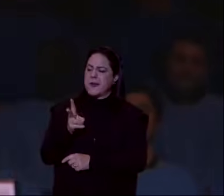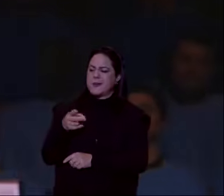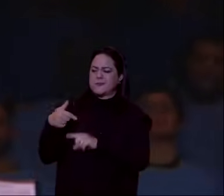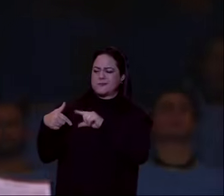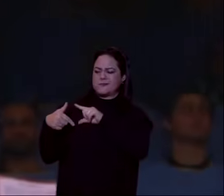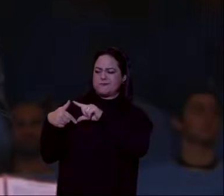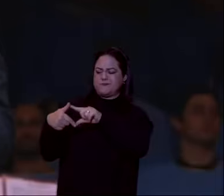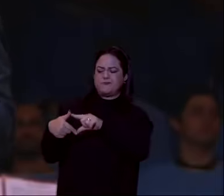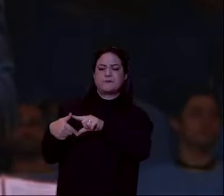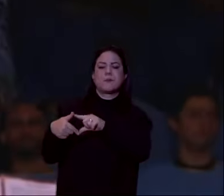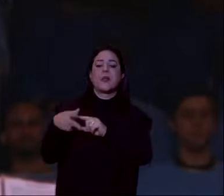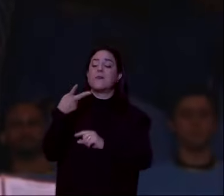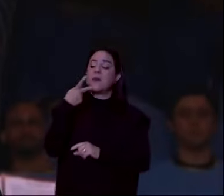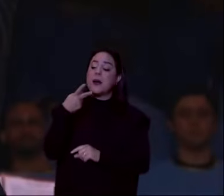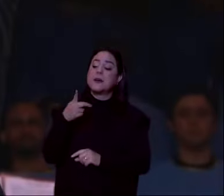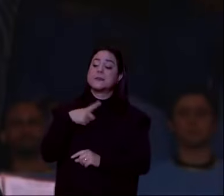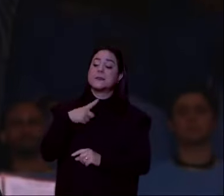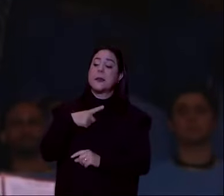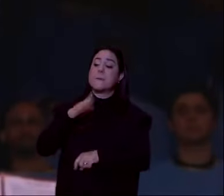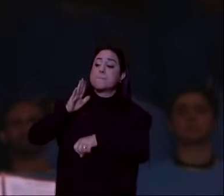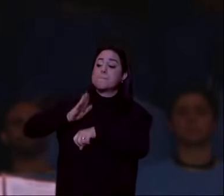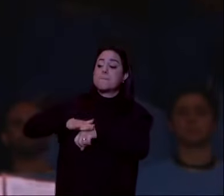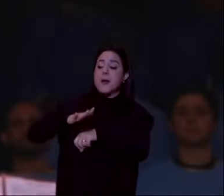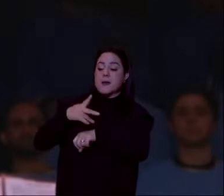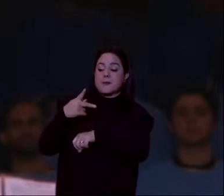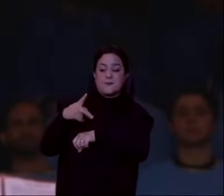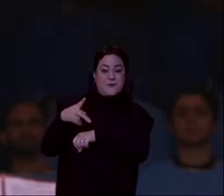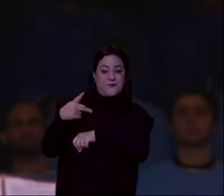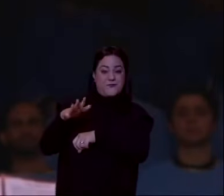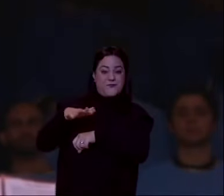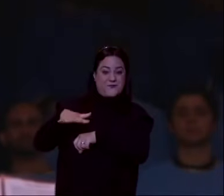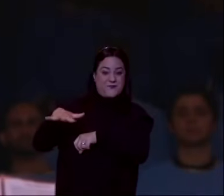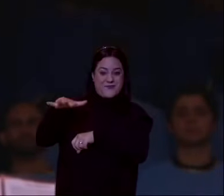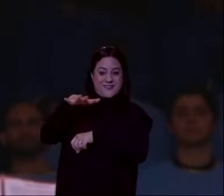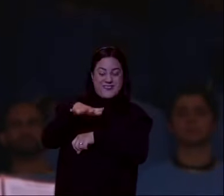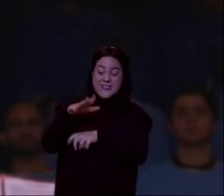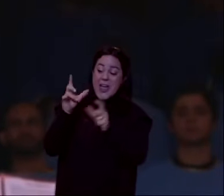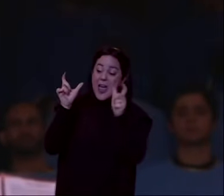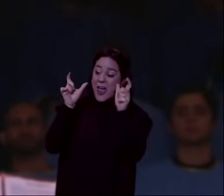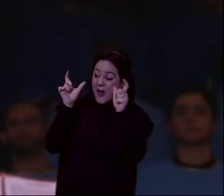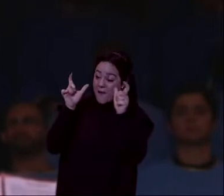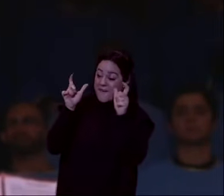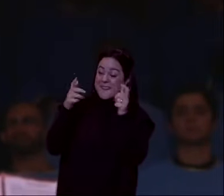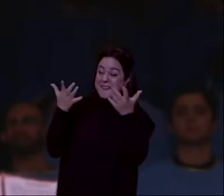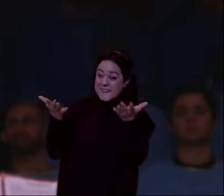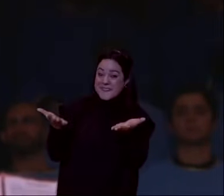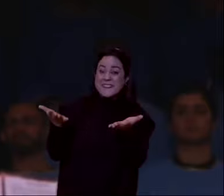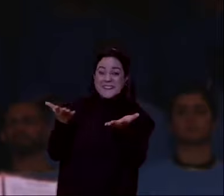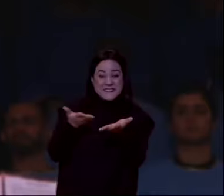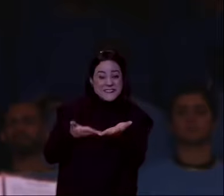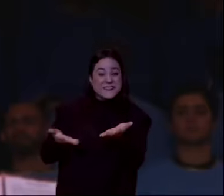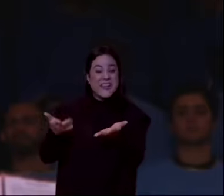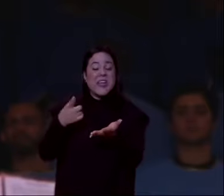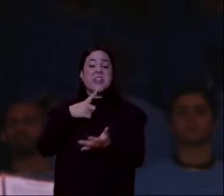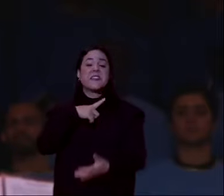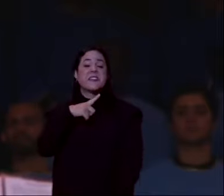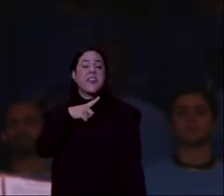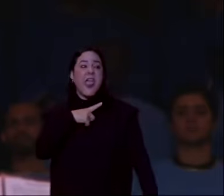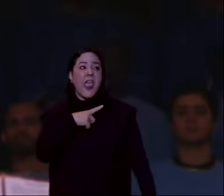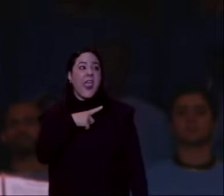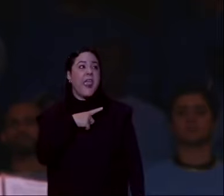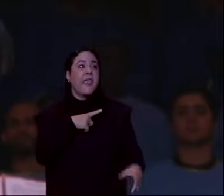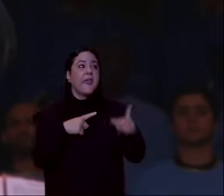estavam fazendo, para dizer: tem algo mais para você, tem algo mais, acorda, desperta, tem um